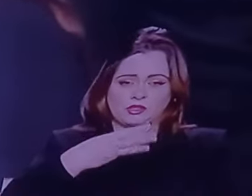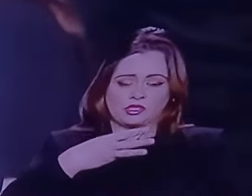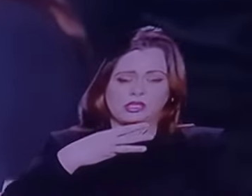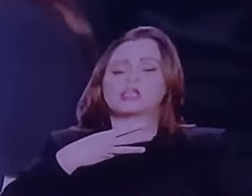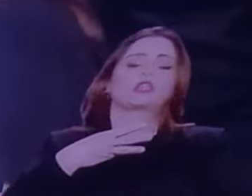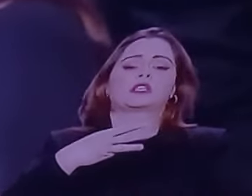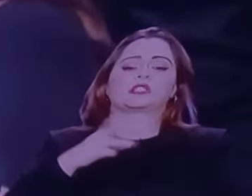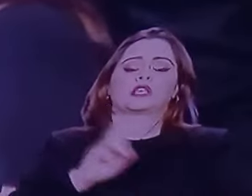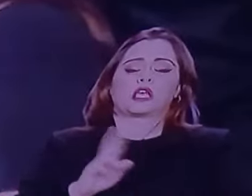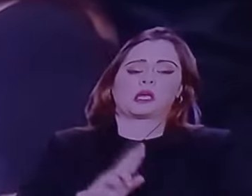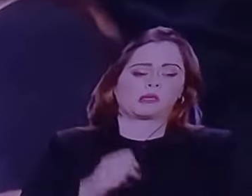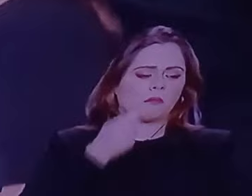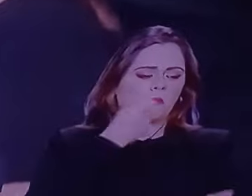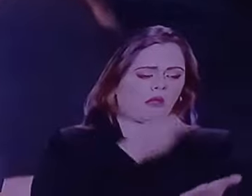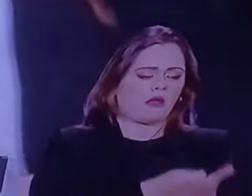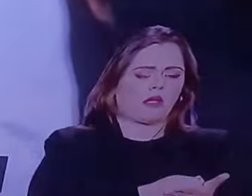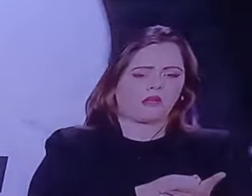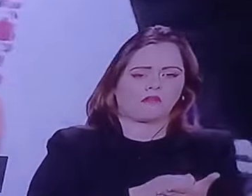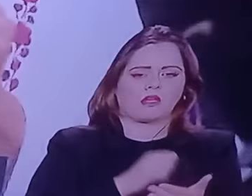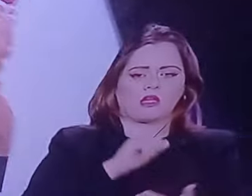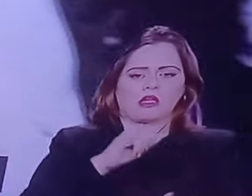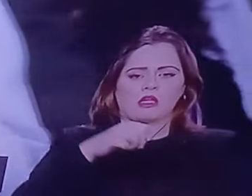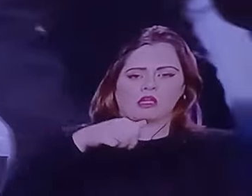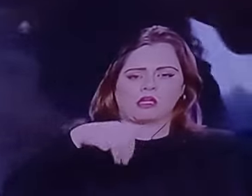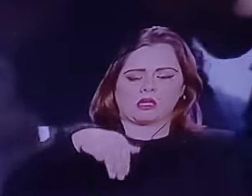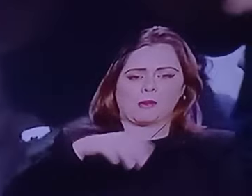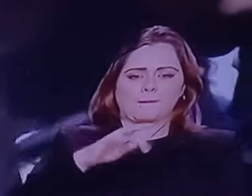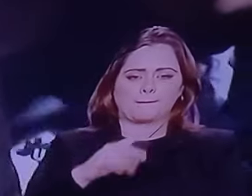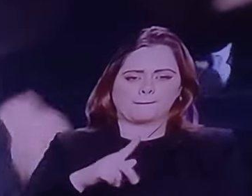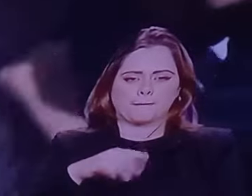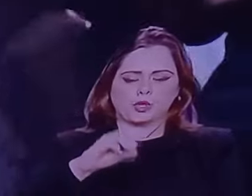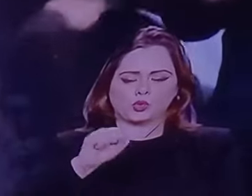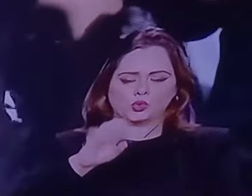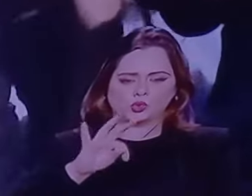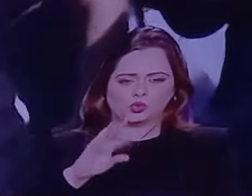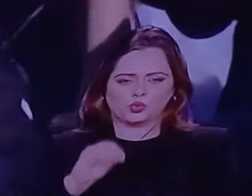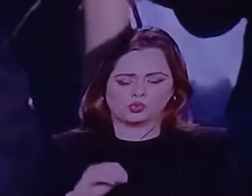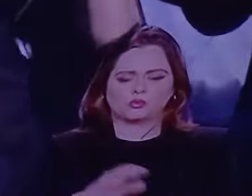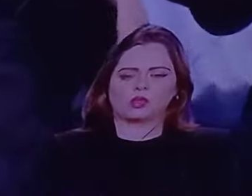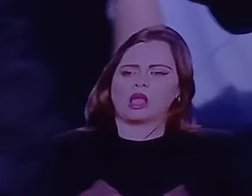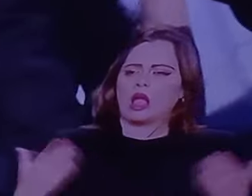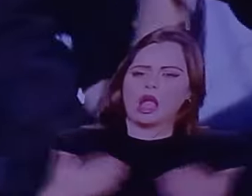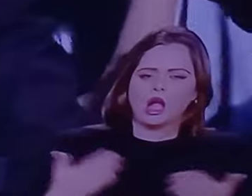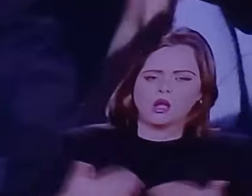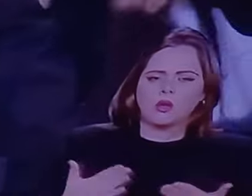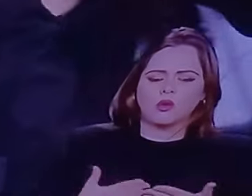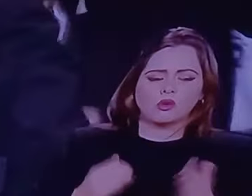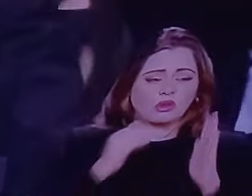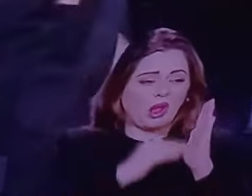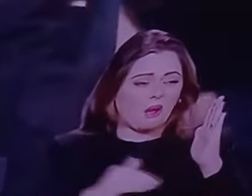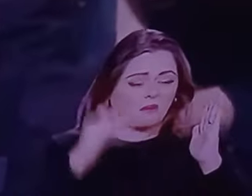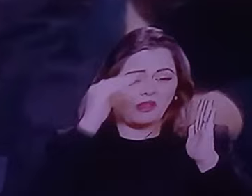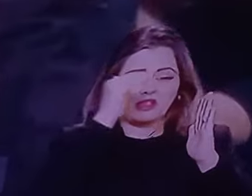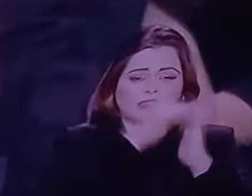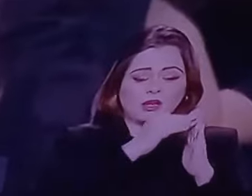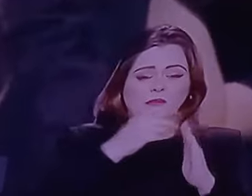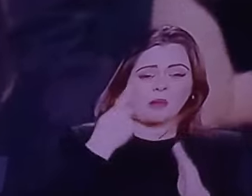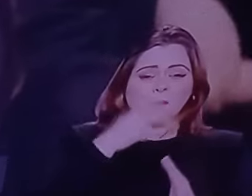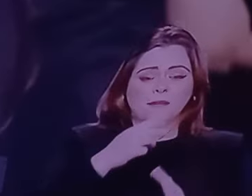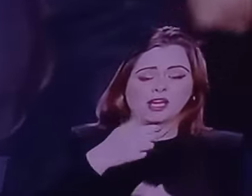pagava imposto de renda sobre o que ele ganhava acima de R$ 1.900. Agora nós aumentamos o limite